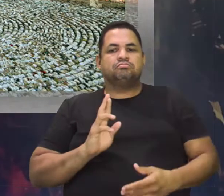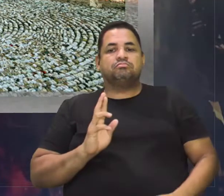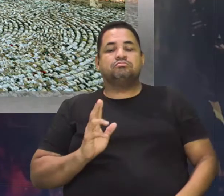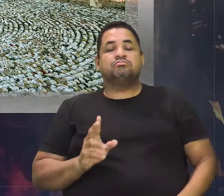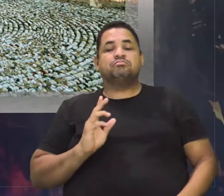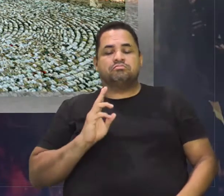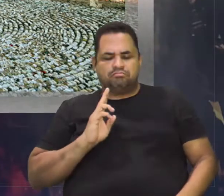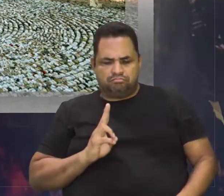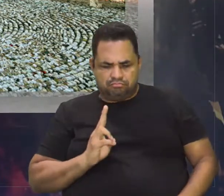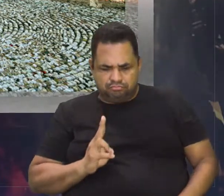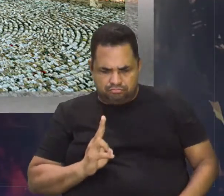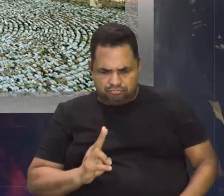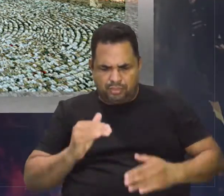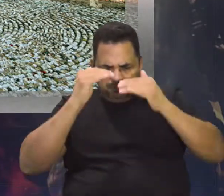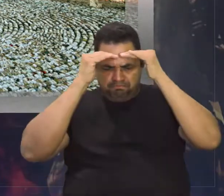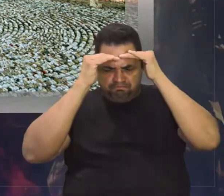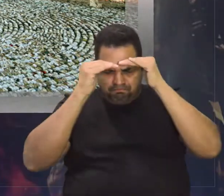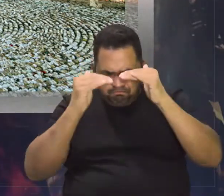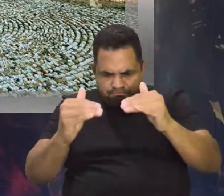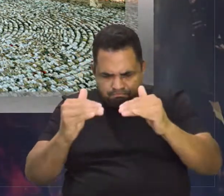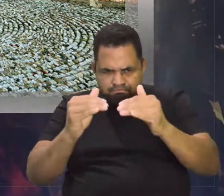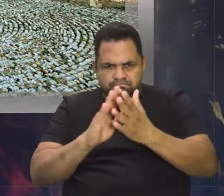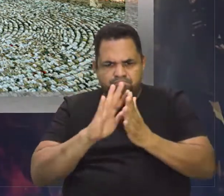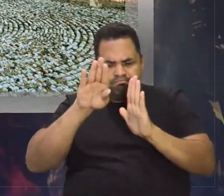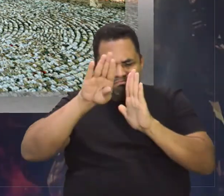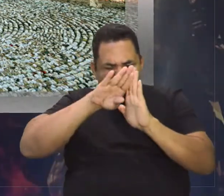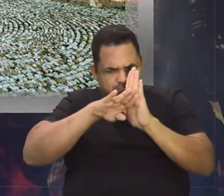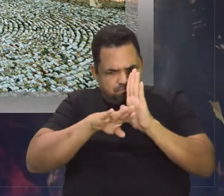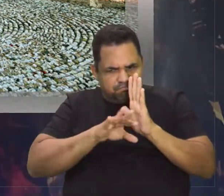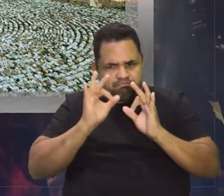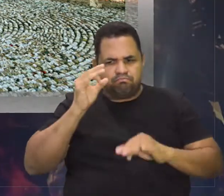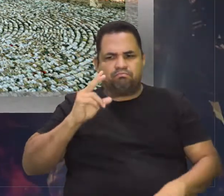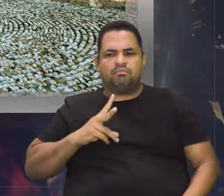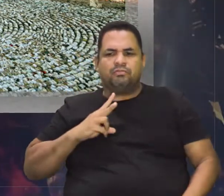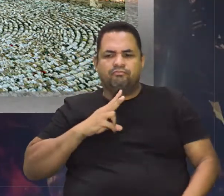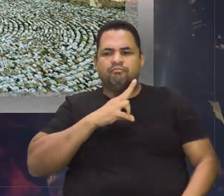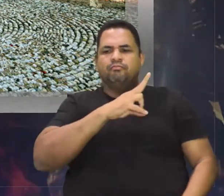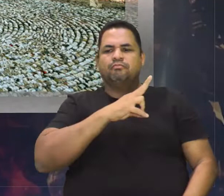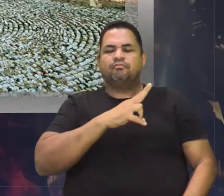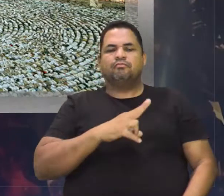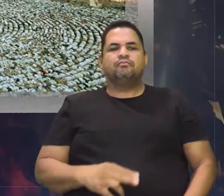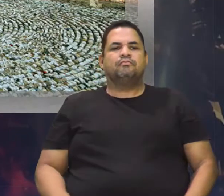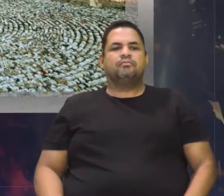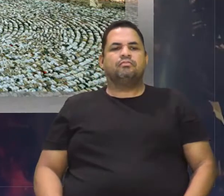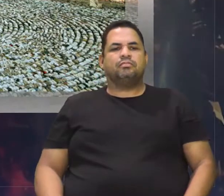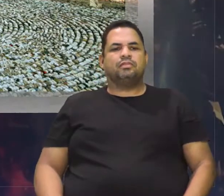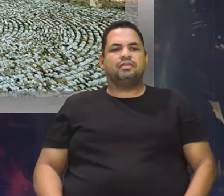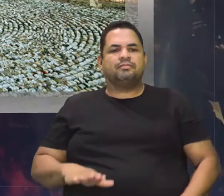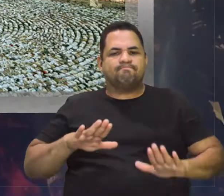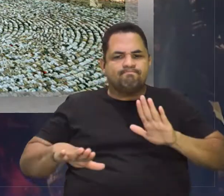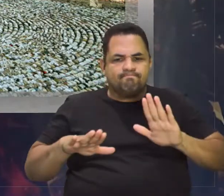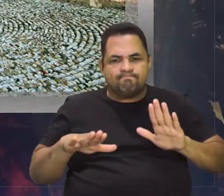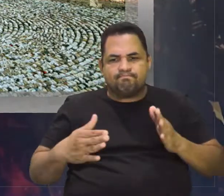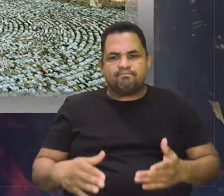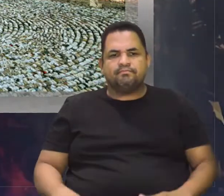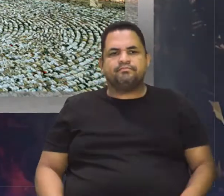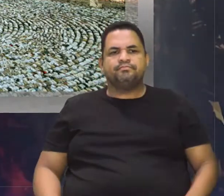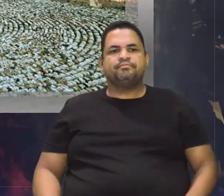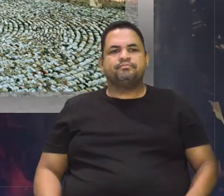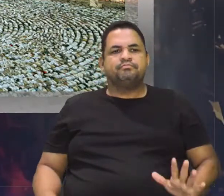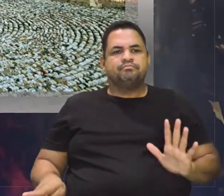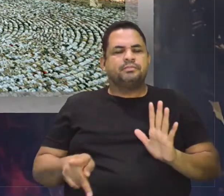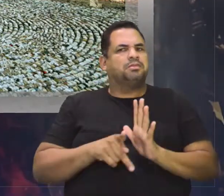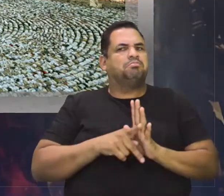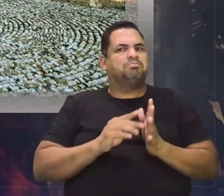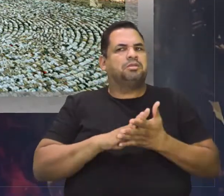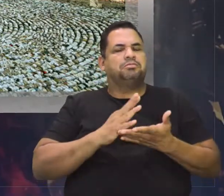ele segue uma religião de um preceito muito forte. Às vezes, muito mais forte até do que o próprio